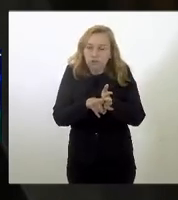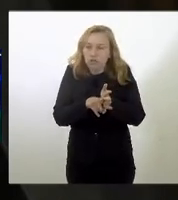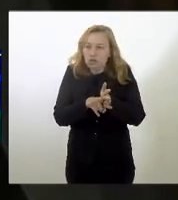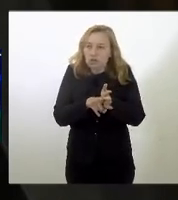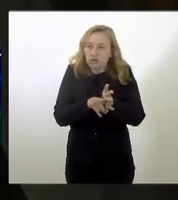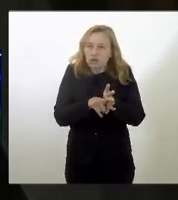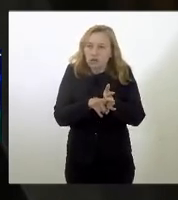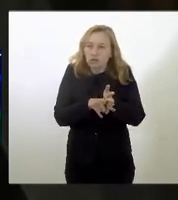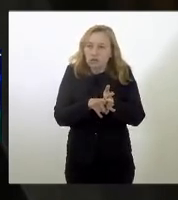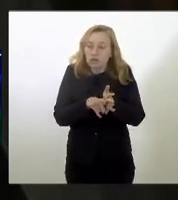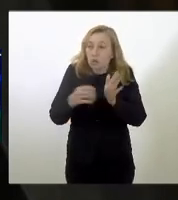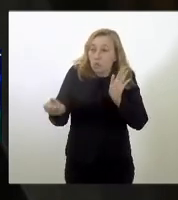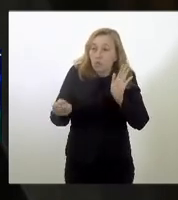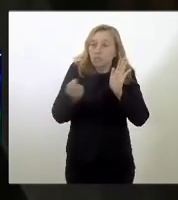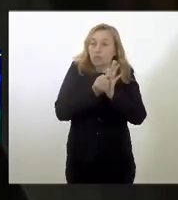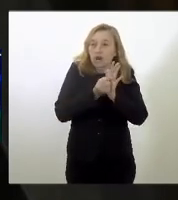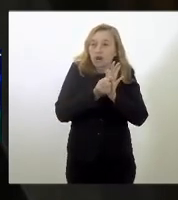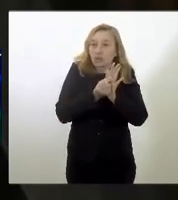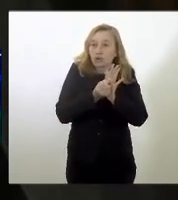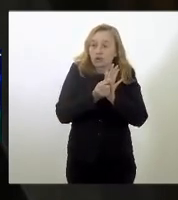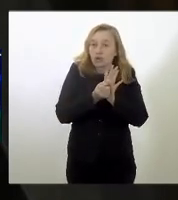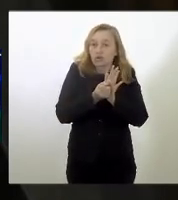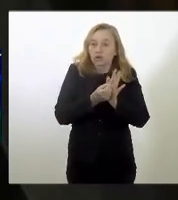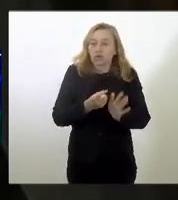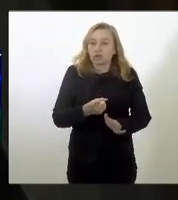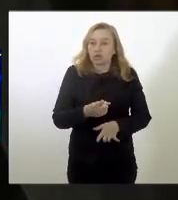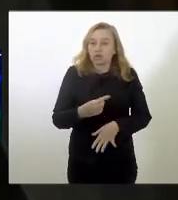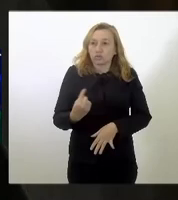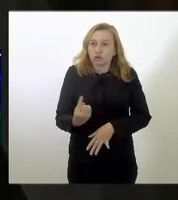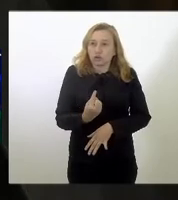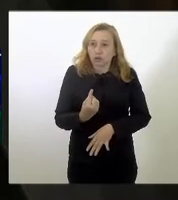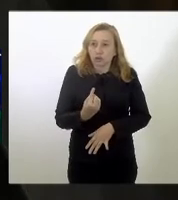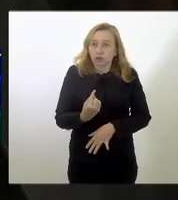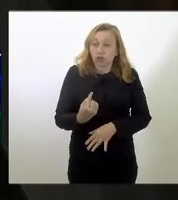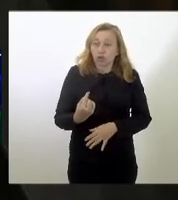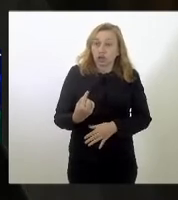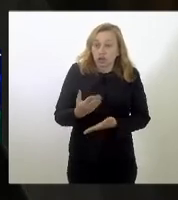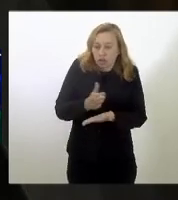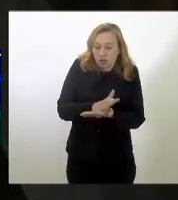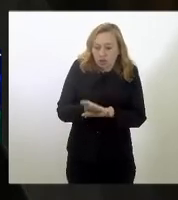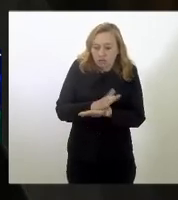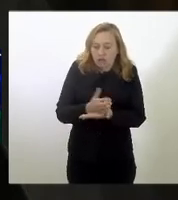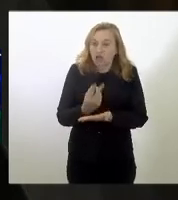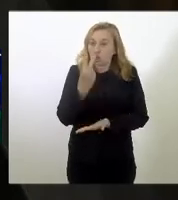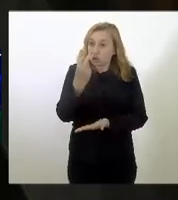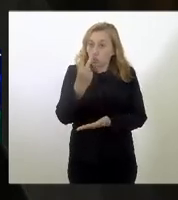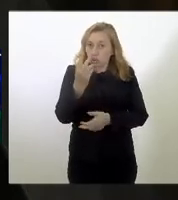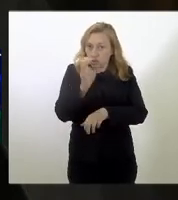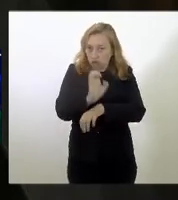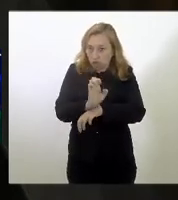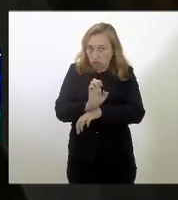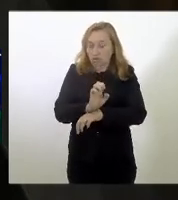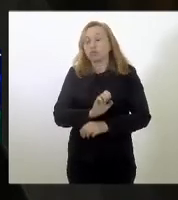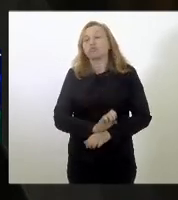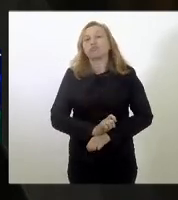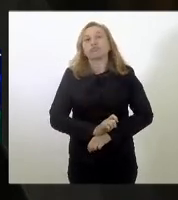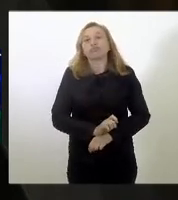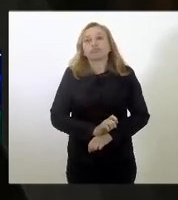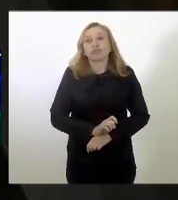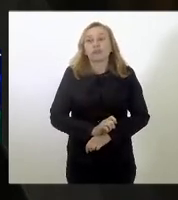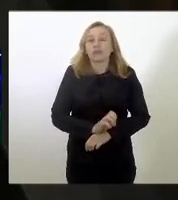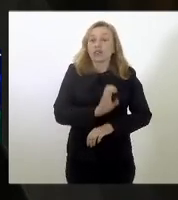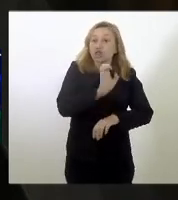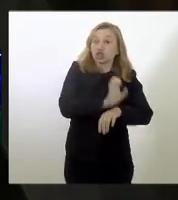um marco no nosso mandato, eu cheguei à divisa de dois estados. Cheguei na divisa com dois estados. No